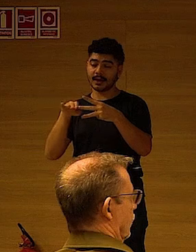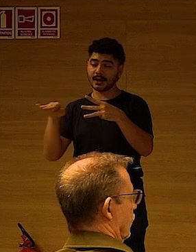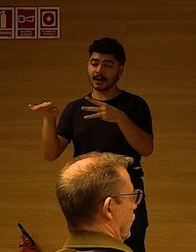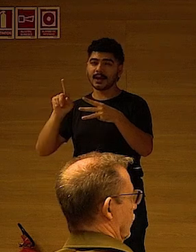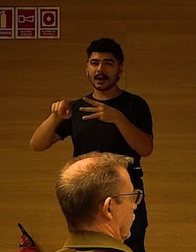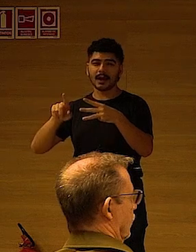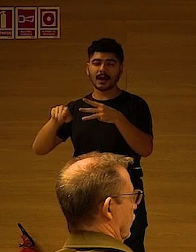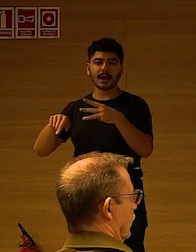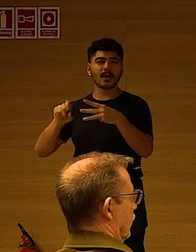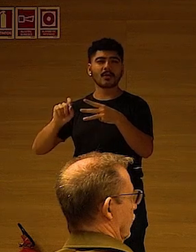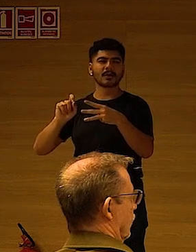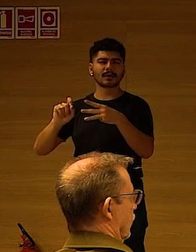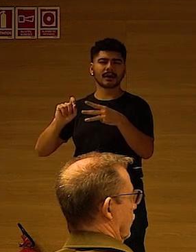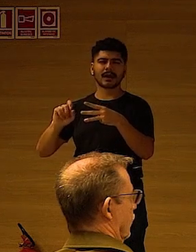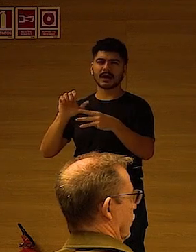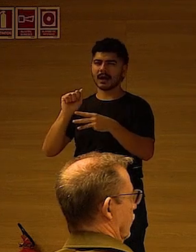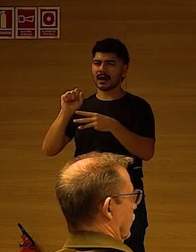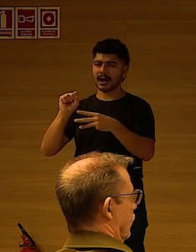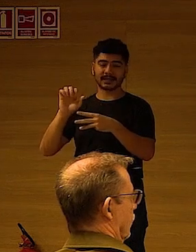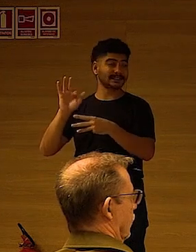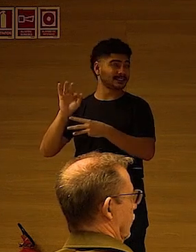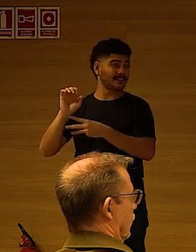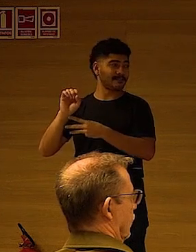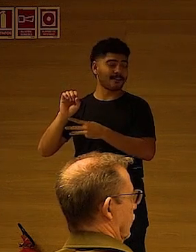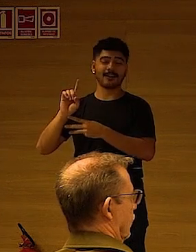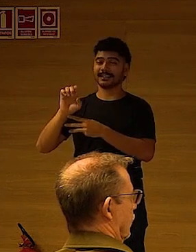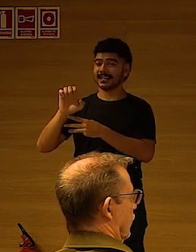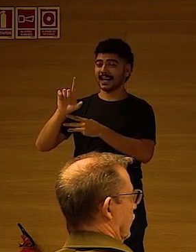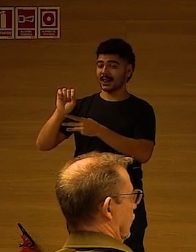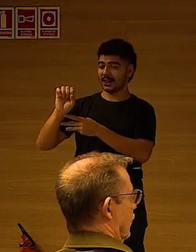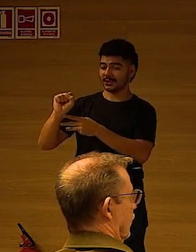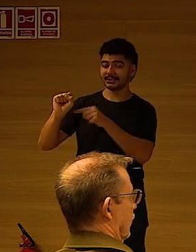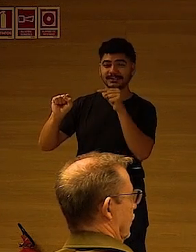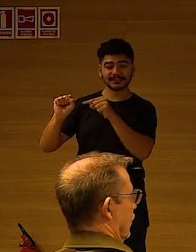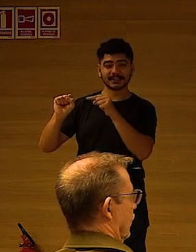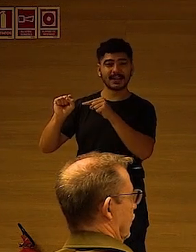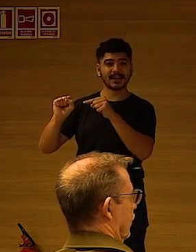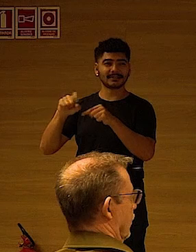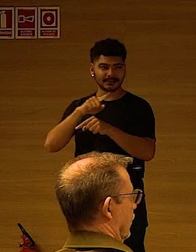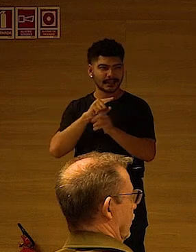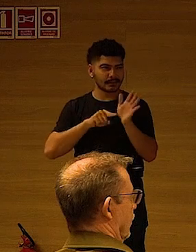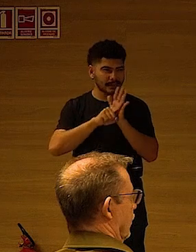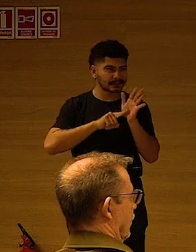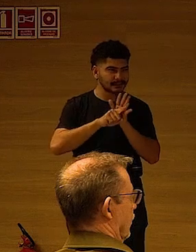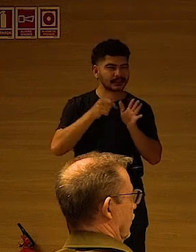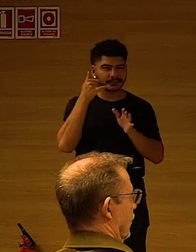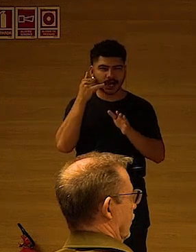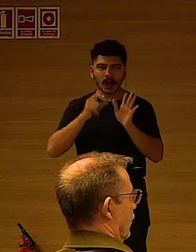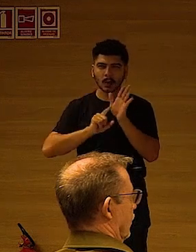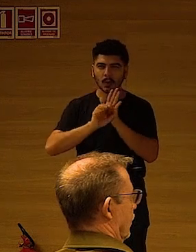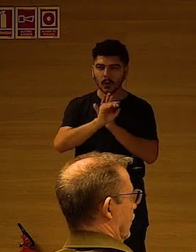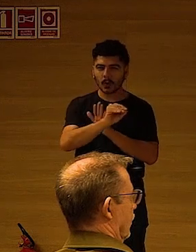Campos de Asfódelos. Não estou falando nenhum nome feio não, gente. Asfódelos, quando vocês estão com o celular aí, vocês podem olhar no Google